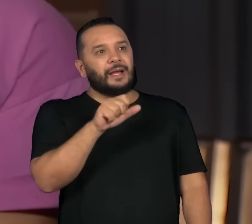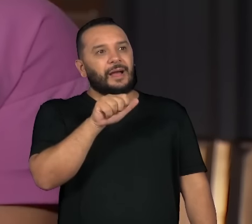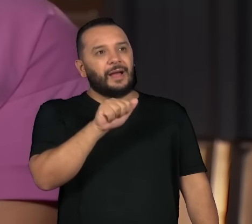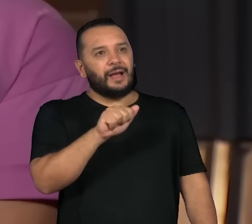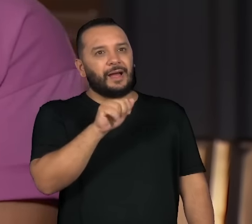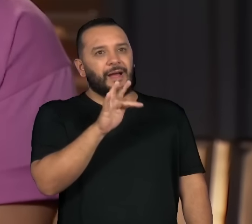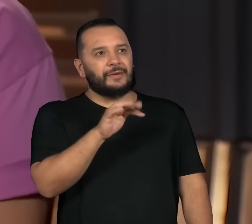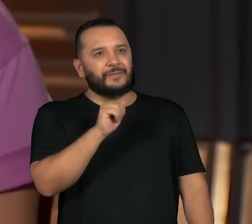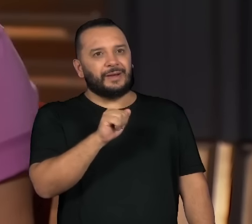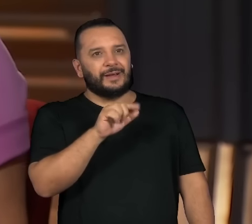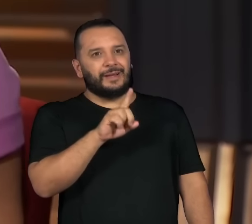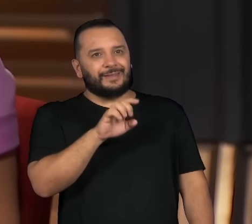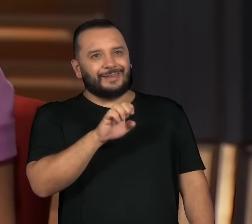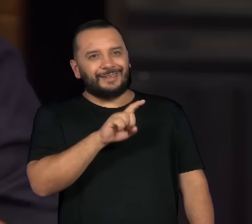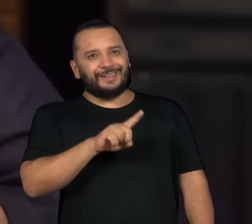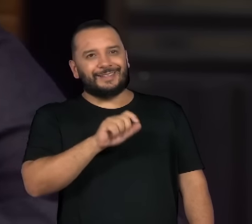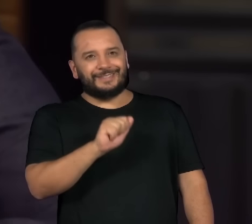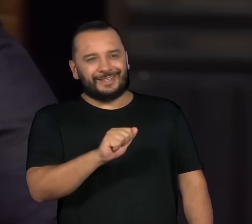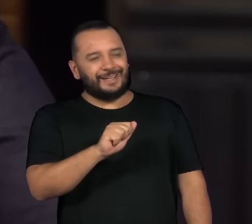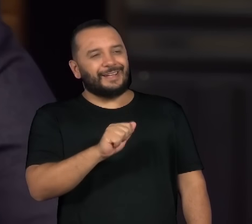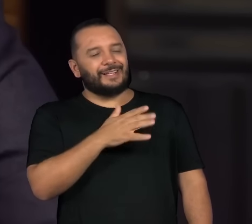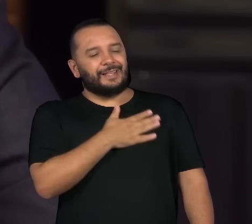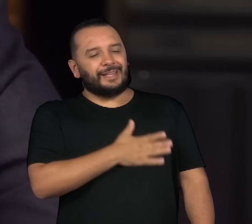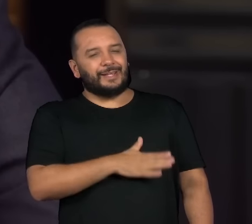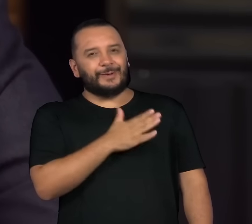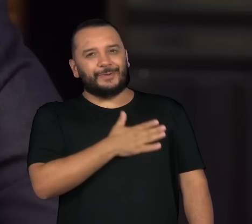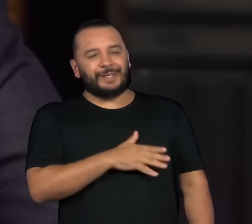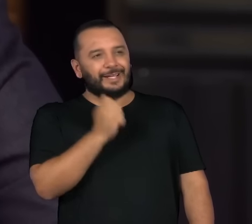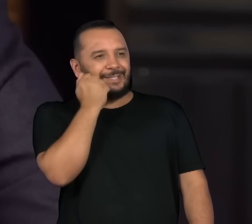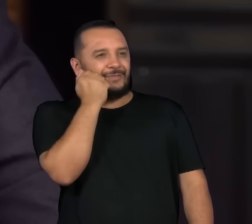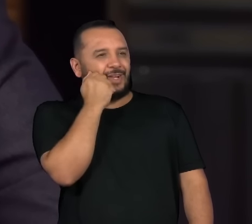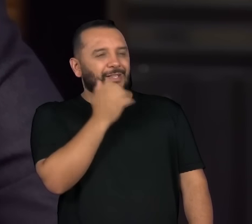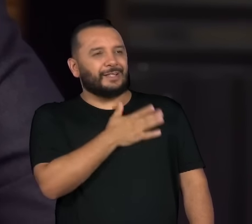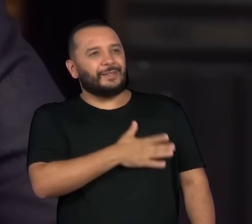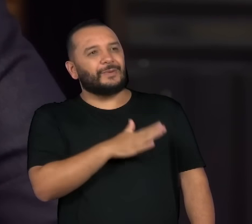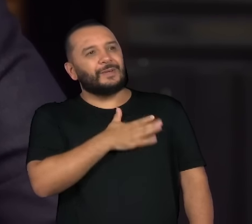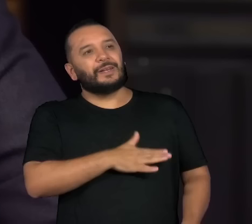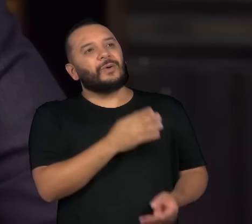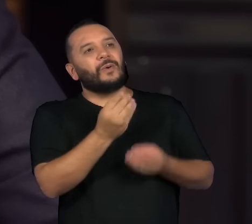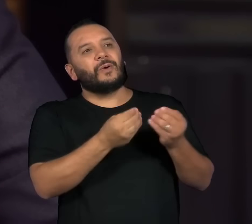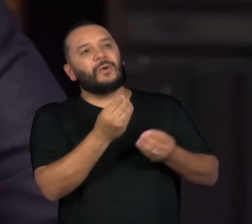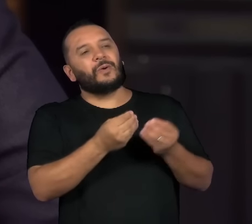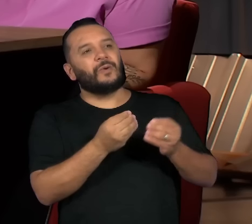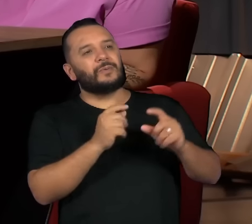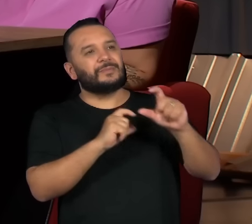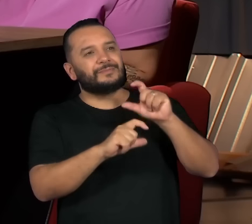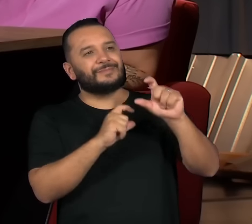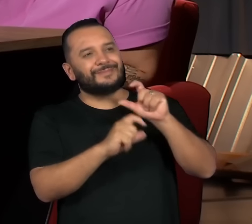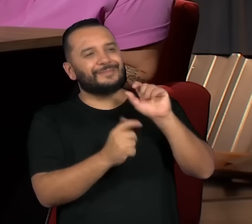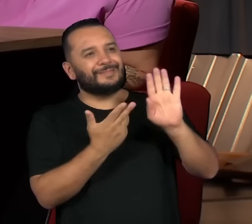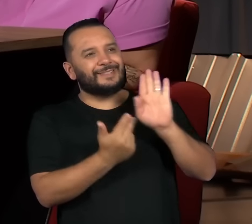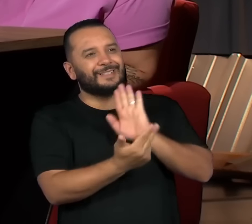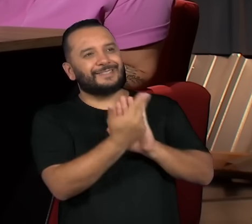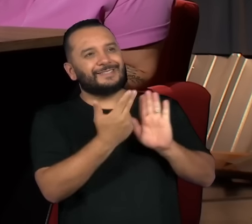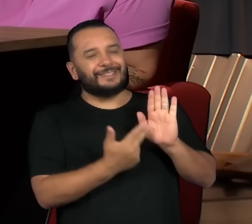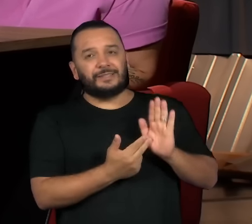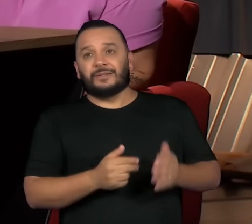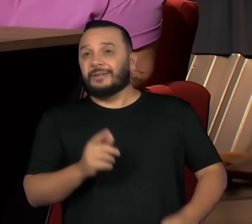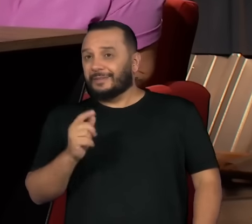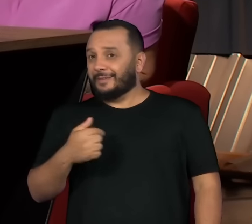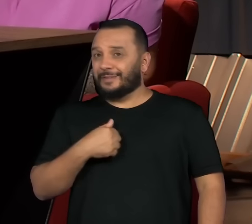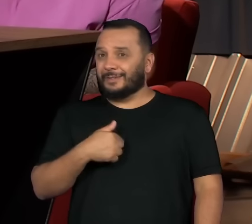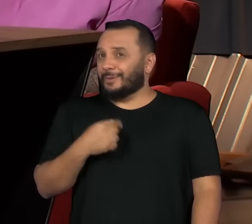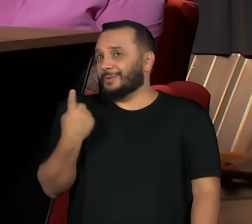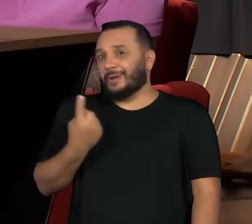Tranquilinha. Sim. Lindas imagens. O que é Muito isso? Que obrigada. viagem é essa? A coisa do isolamento,